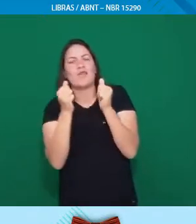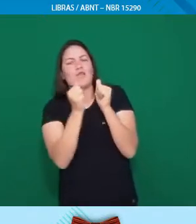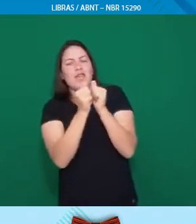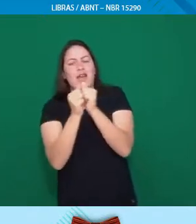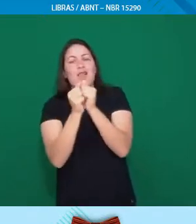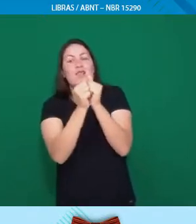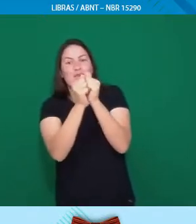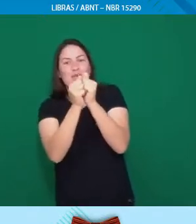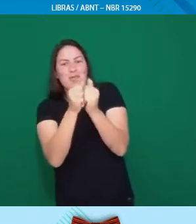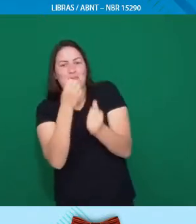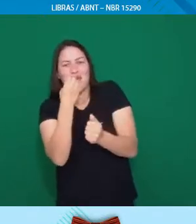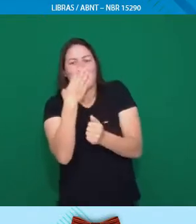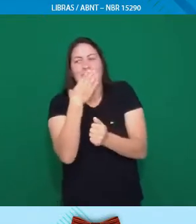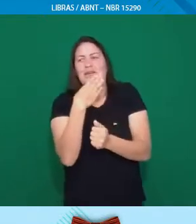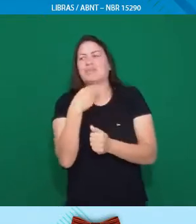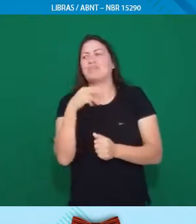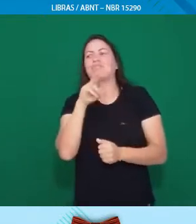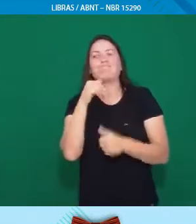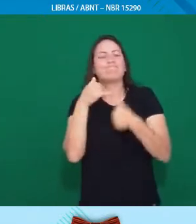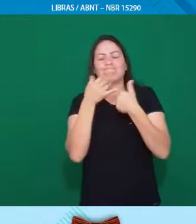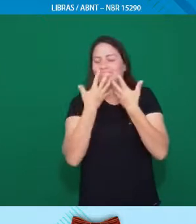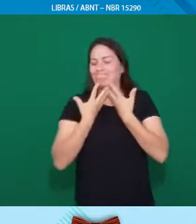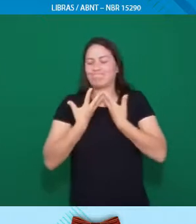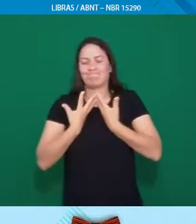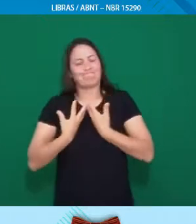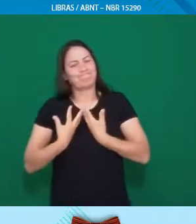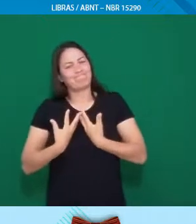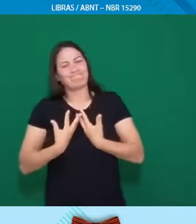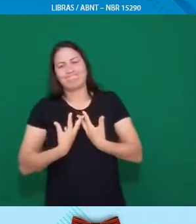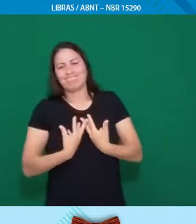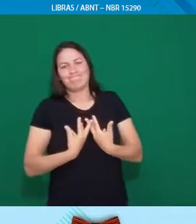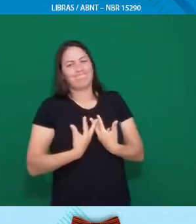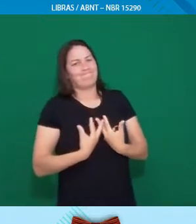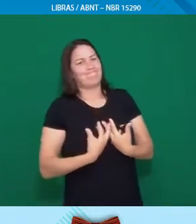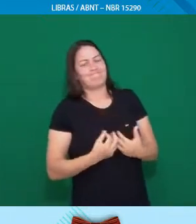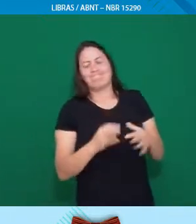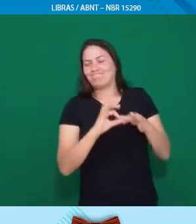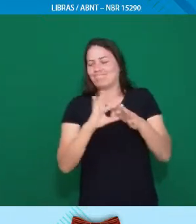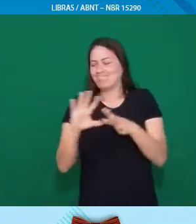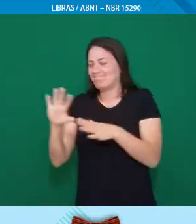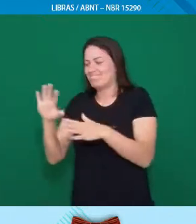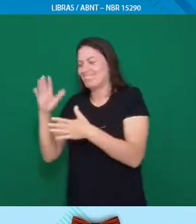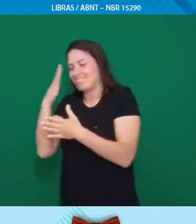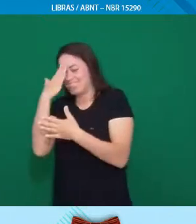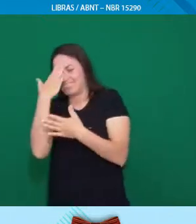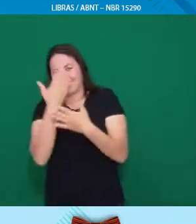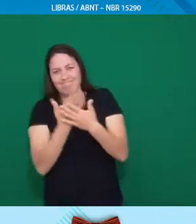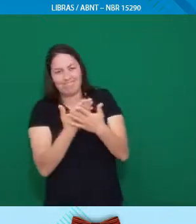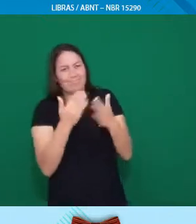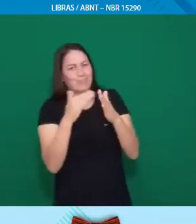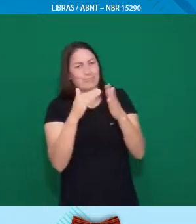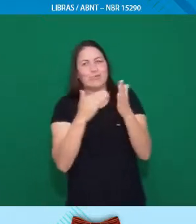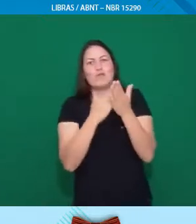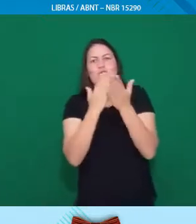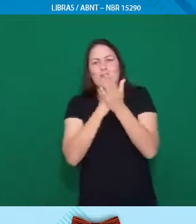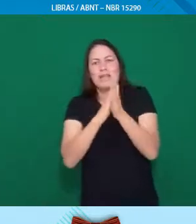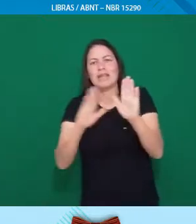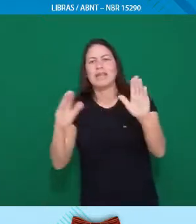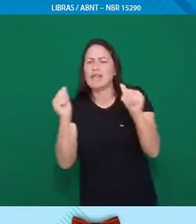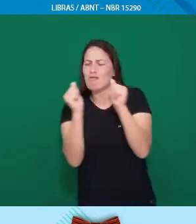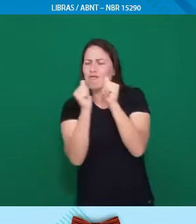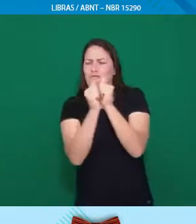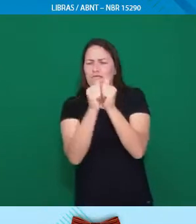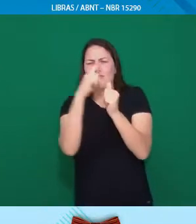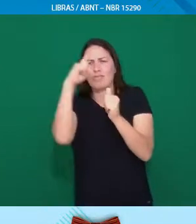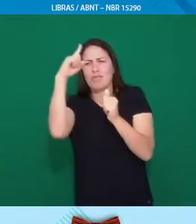vai ficar tudo bem Não desista acredita Deus está